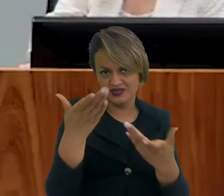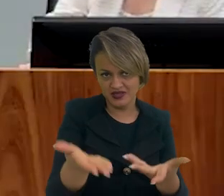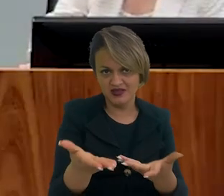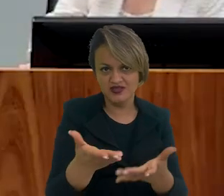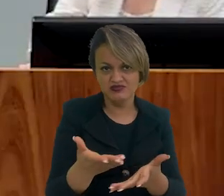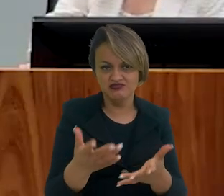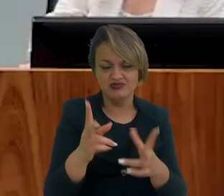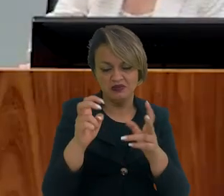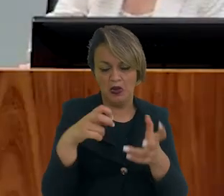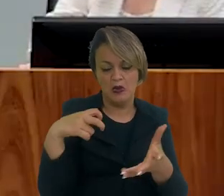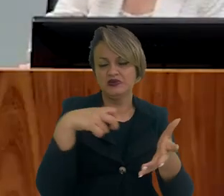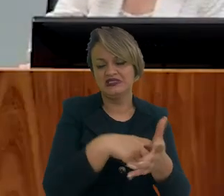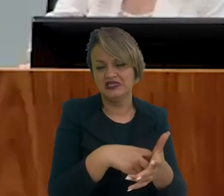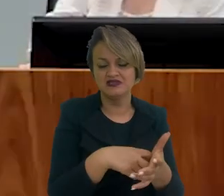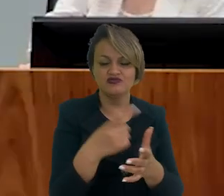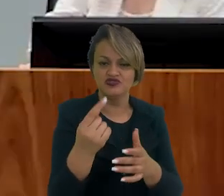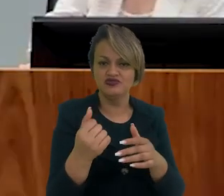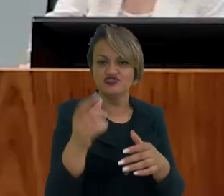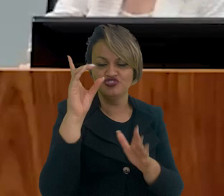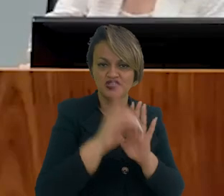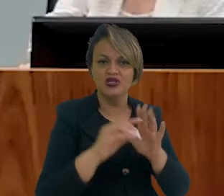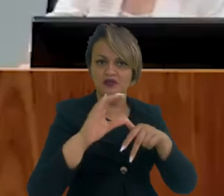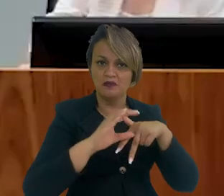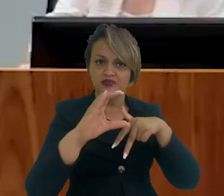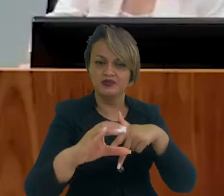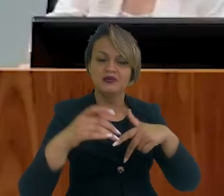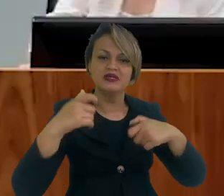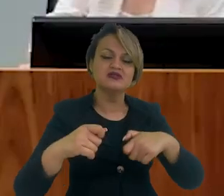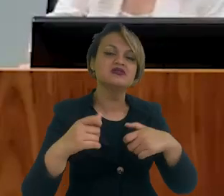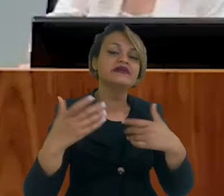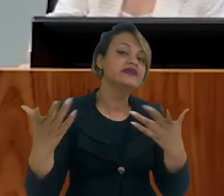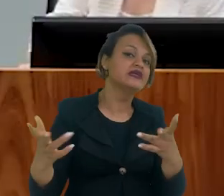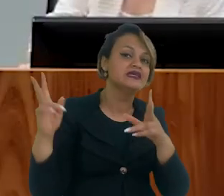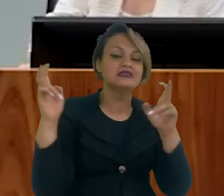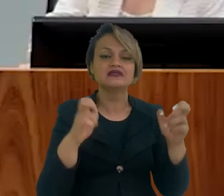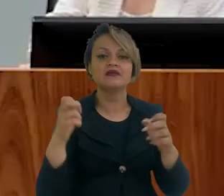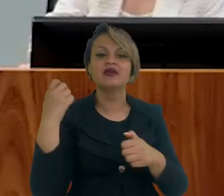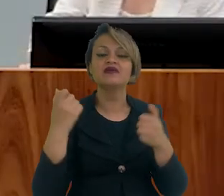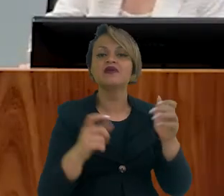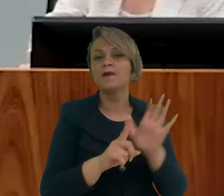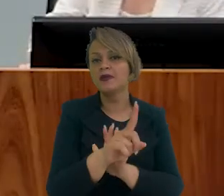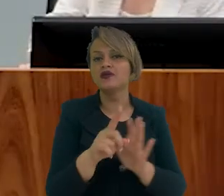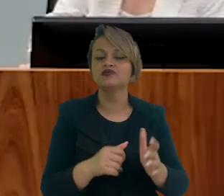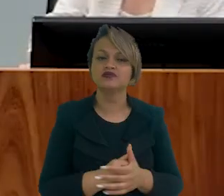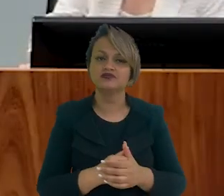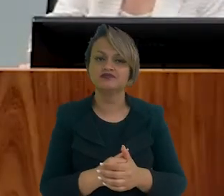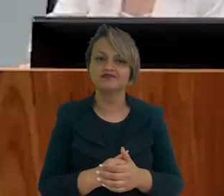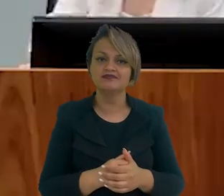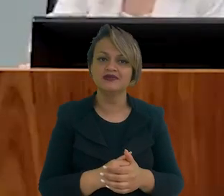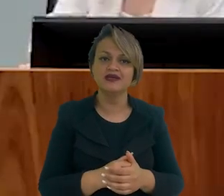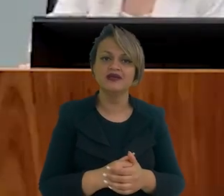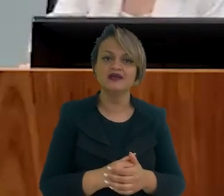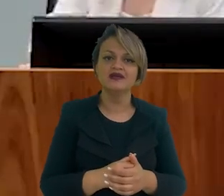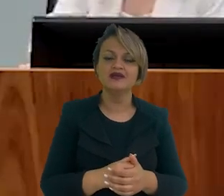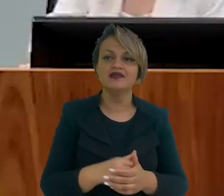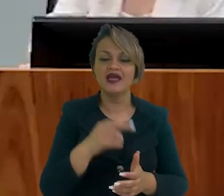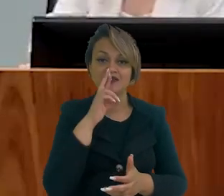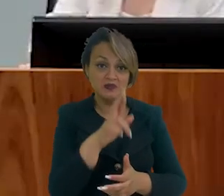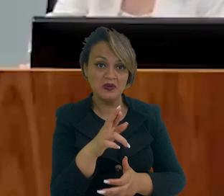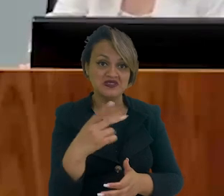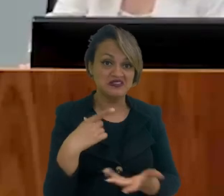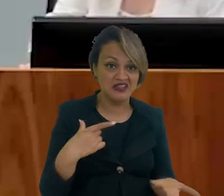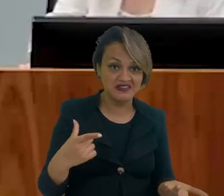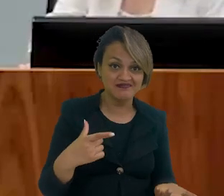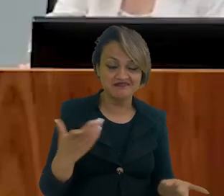para condenação depois que Já identificou que é o caso de Condenação né a indenização Então essa